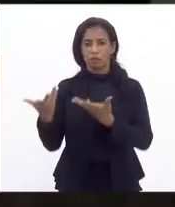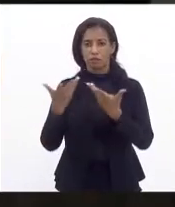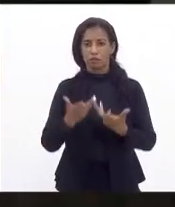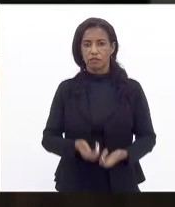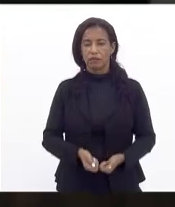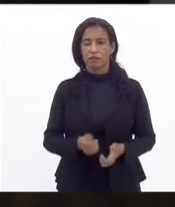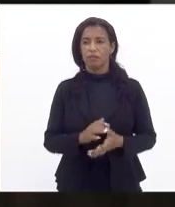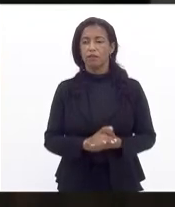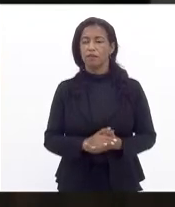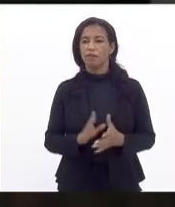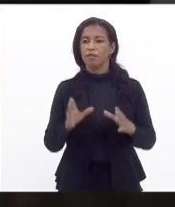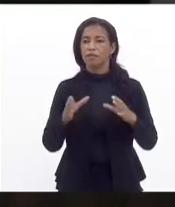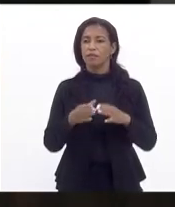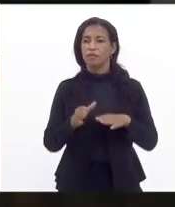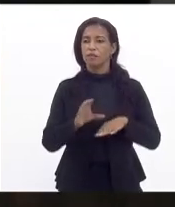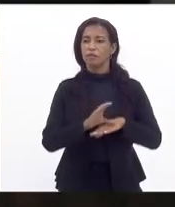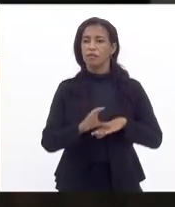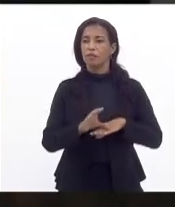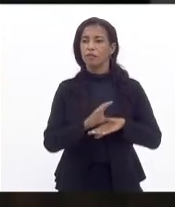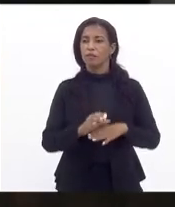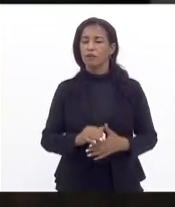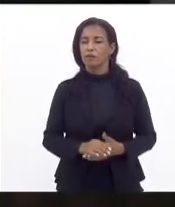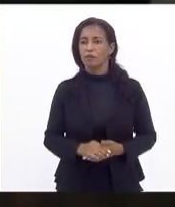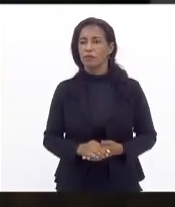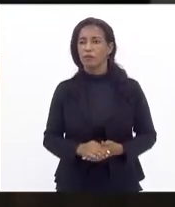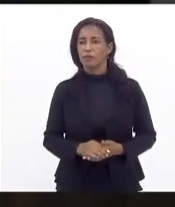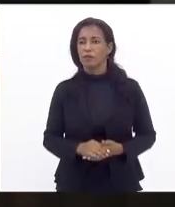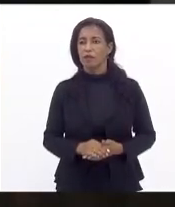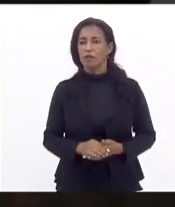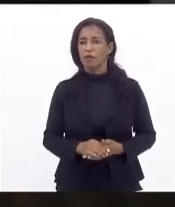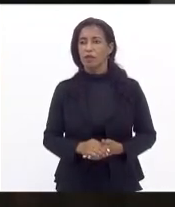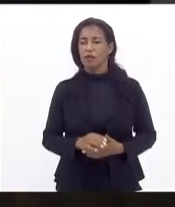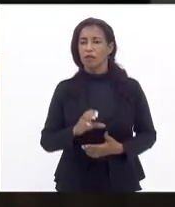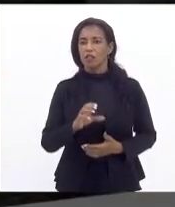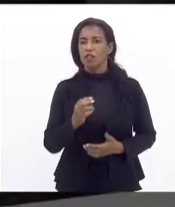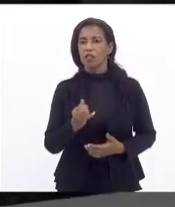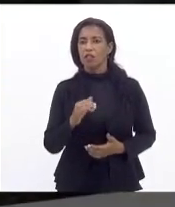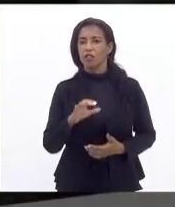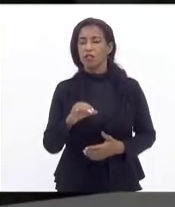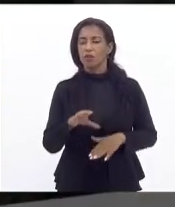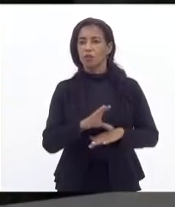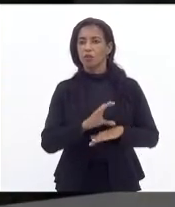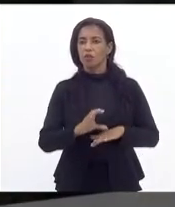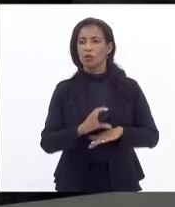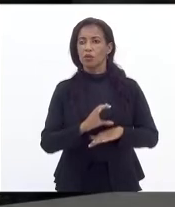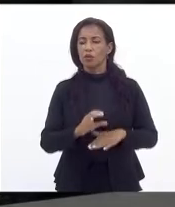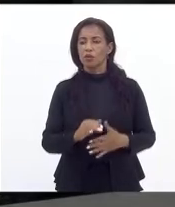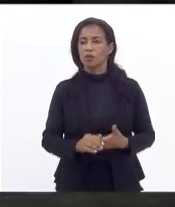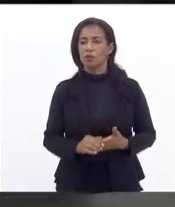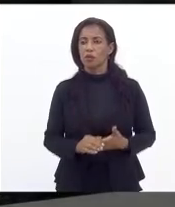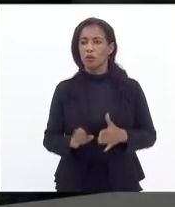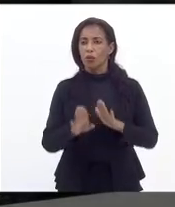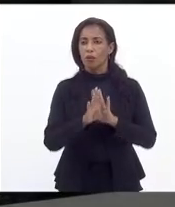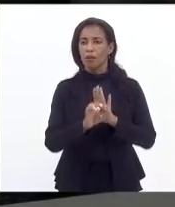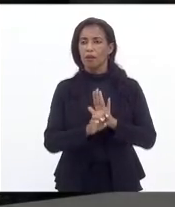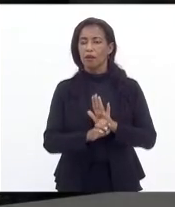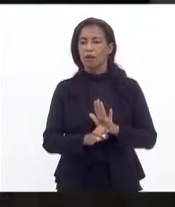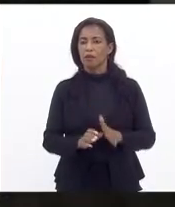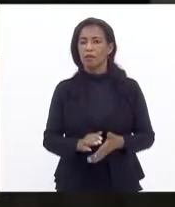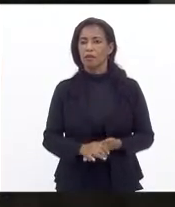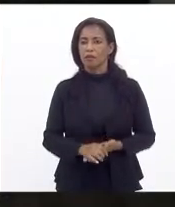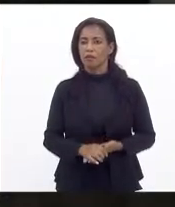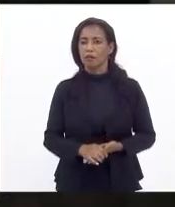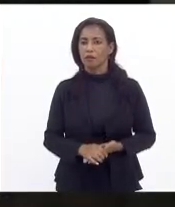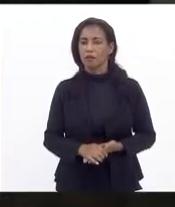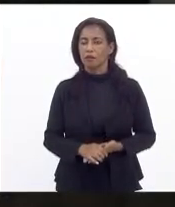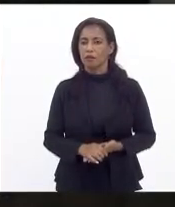Excelência. Pela Comissão de Constituição de Justiça, deputado Chico Machado. Pela constitucionalidade, senhor presidente, com emendas. Pela Comissão de